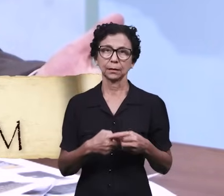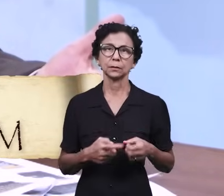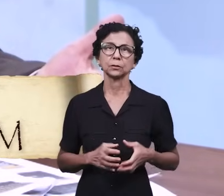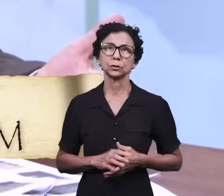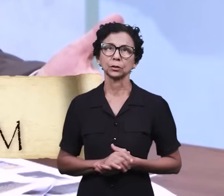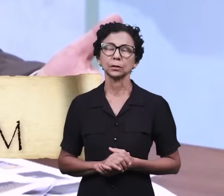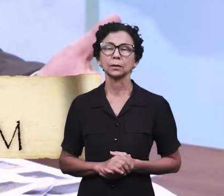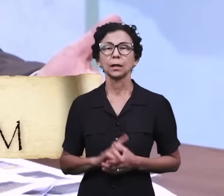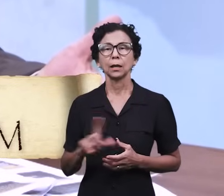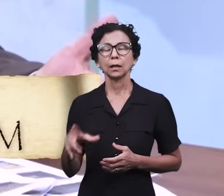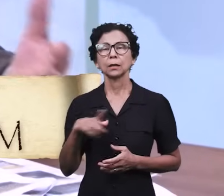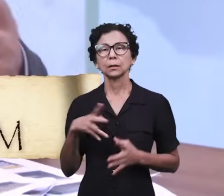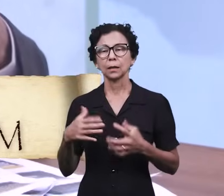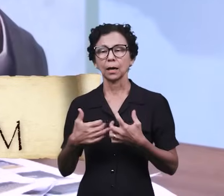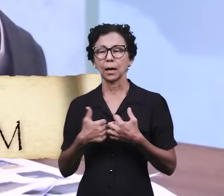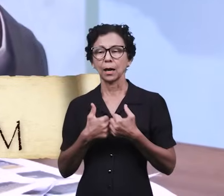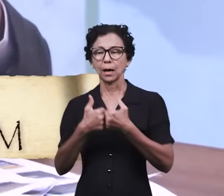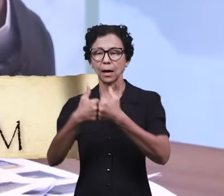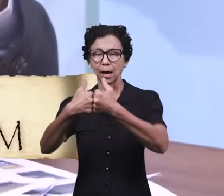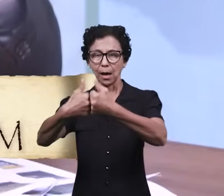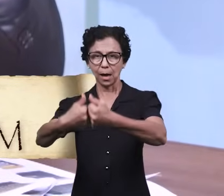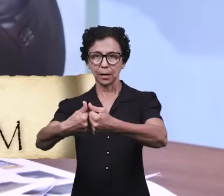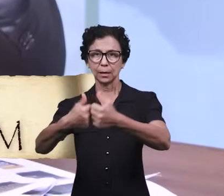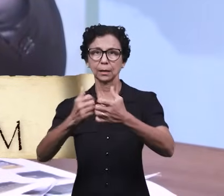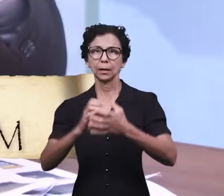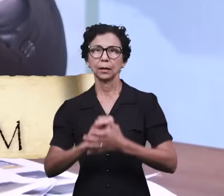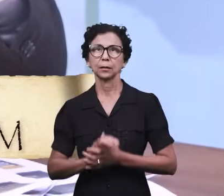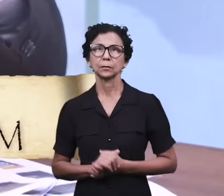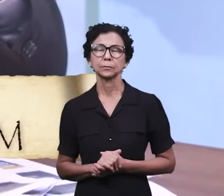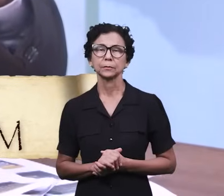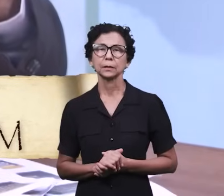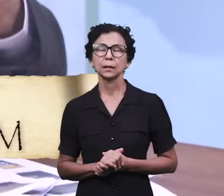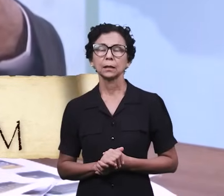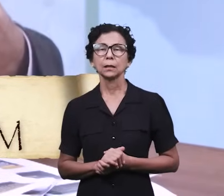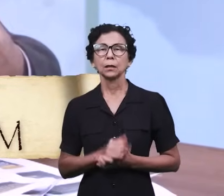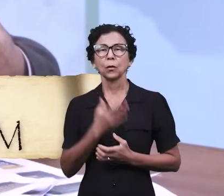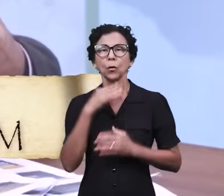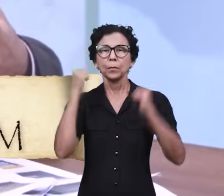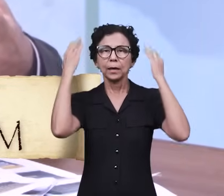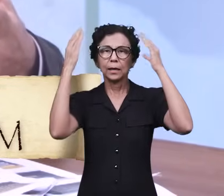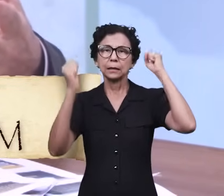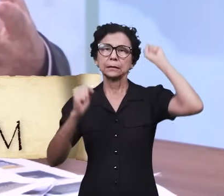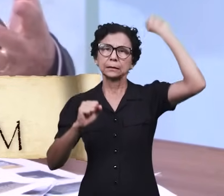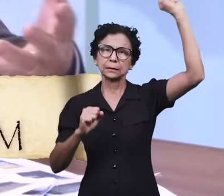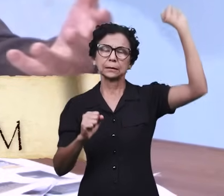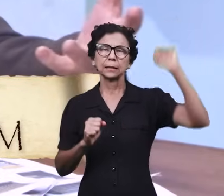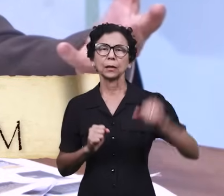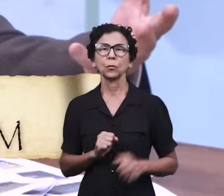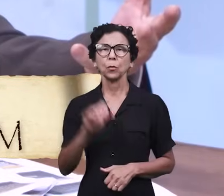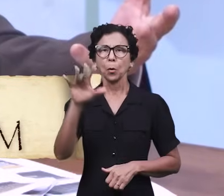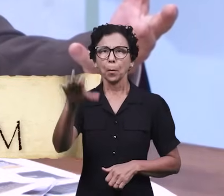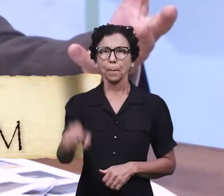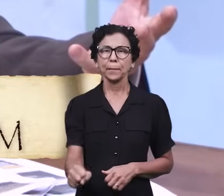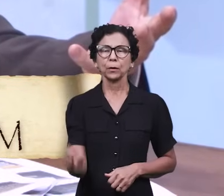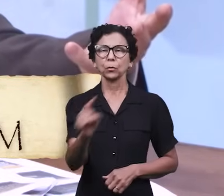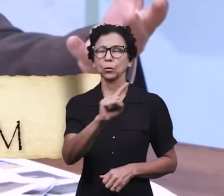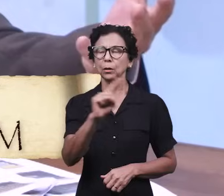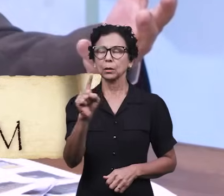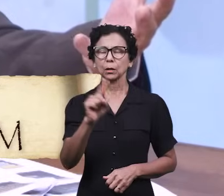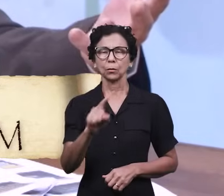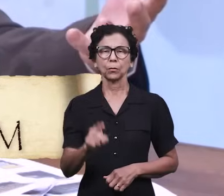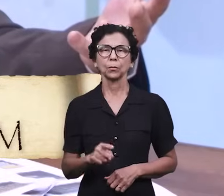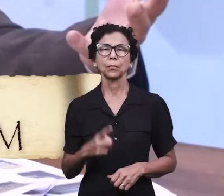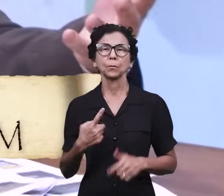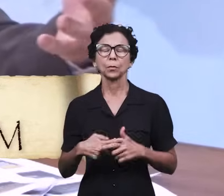não buscou a arca, porque a arca ficava no centro das habitações. Deus era o centro.